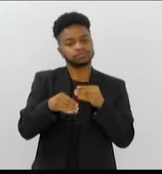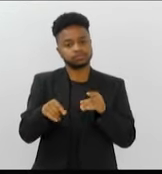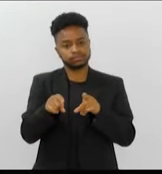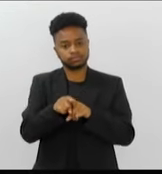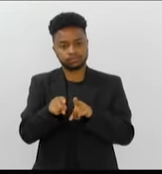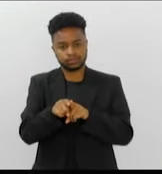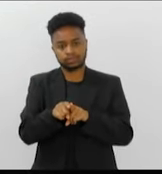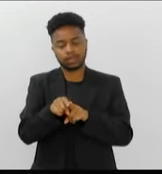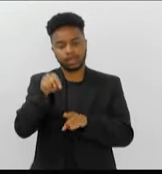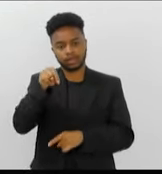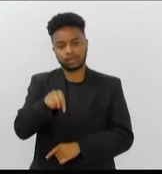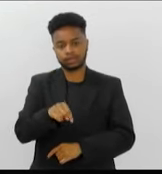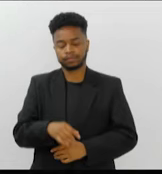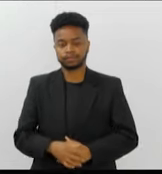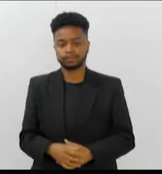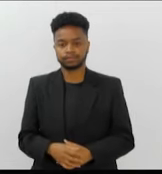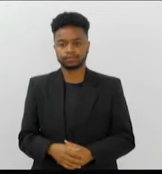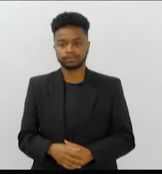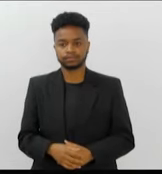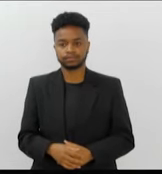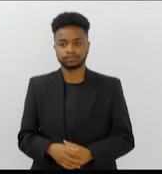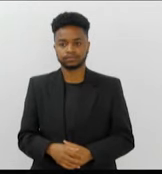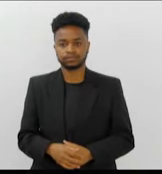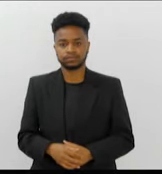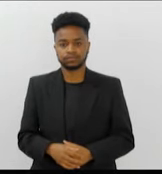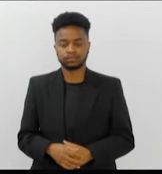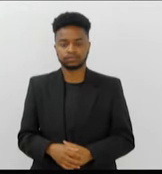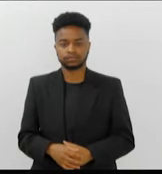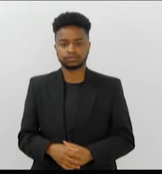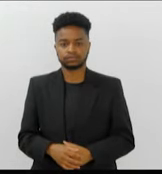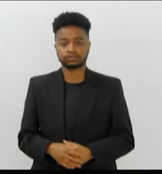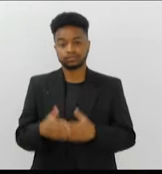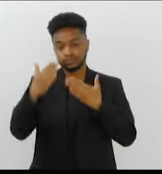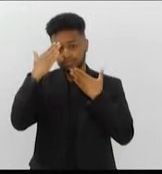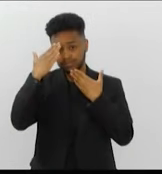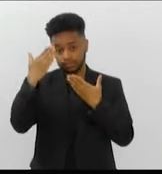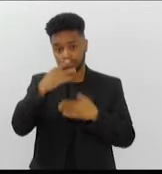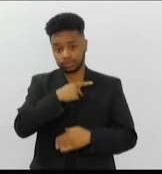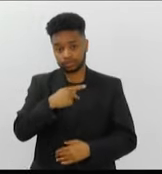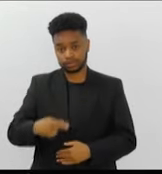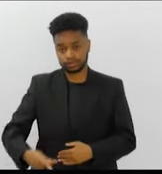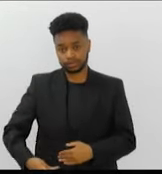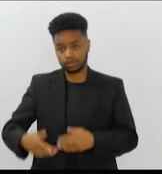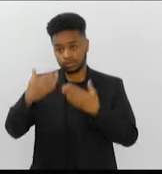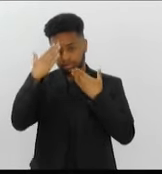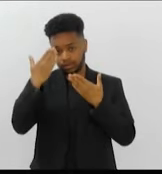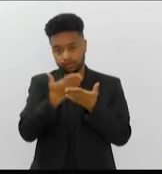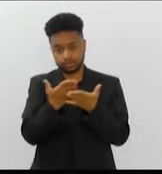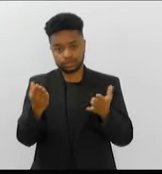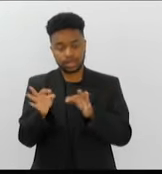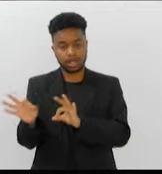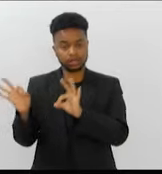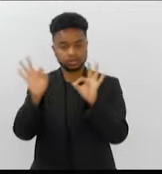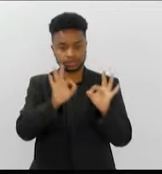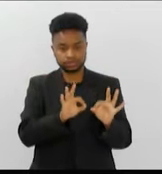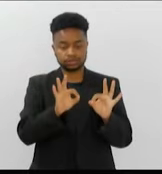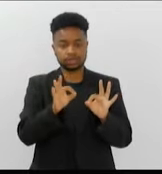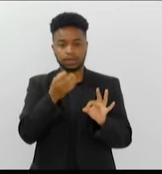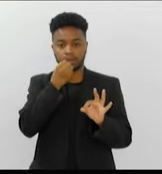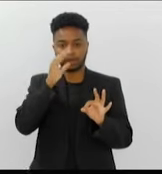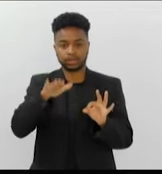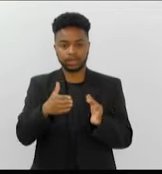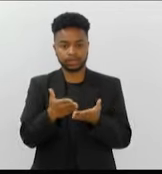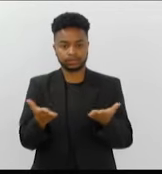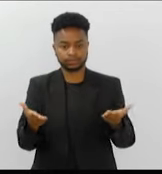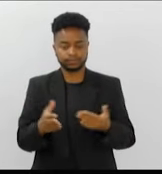mais cidades do Estado nesse ranking melhor qualificado. Muito obrigado, presidente. Obrigado a todos que nos assistem. Uma boa